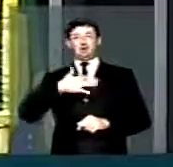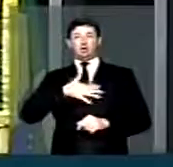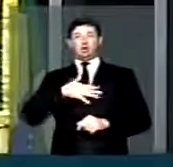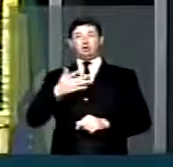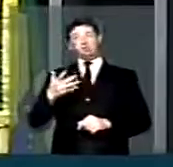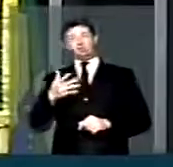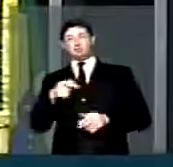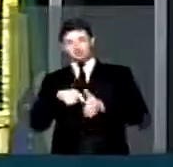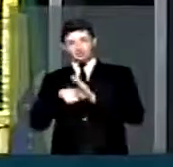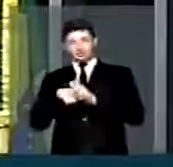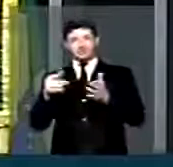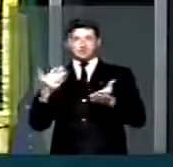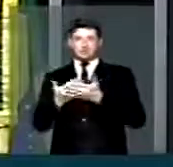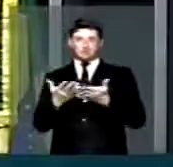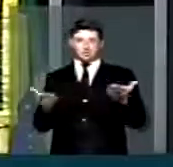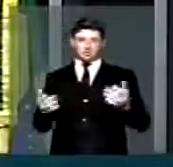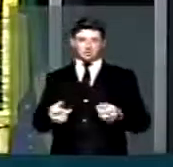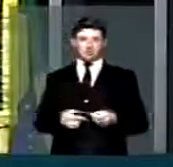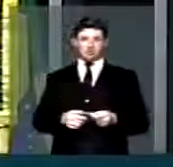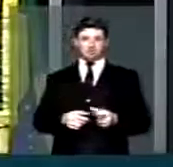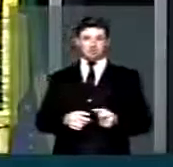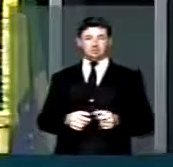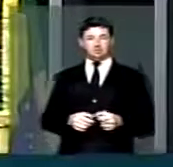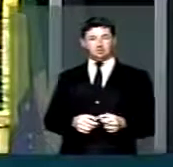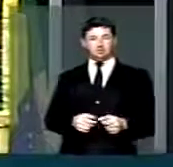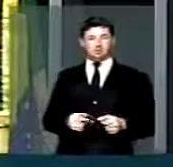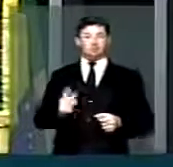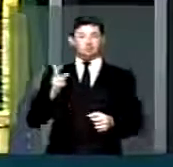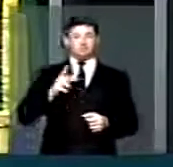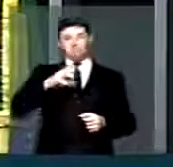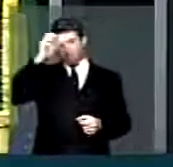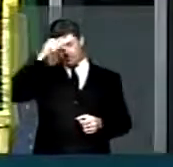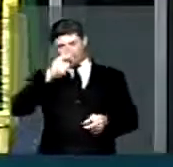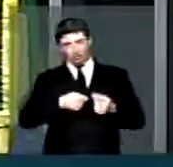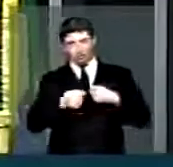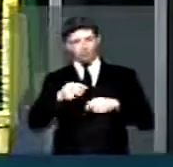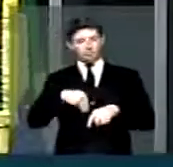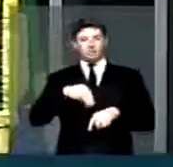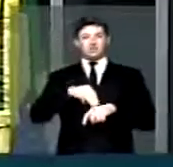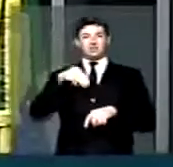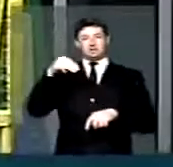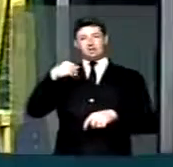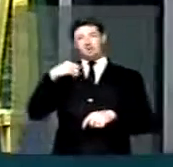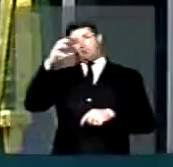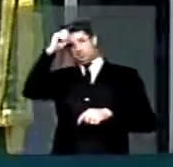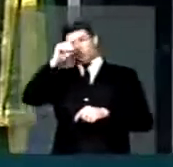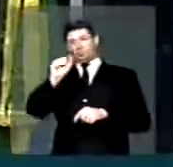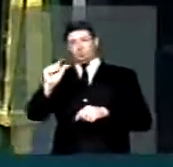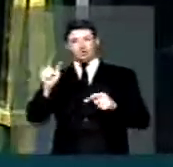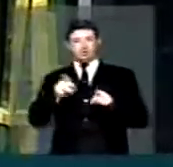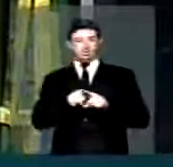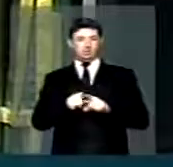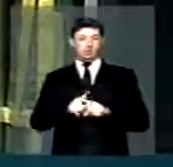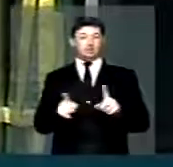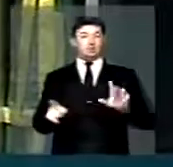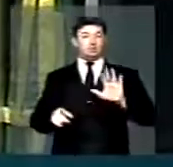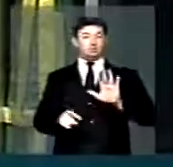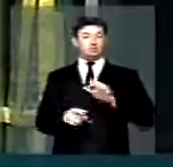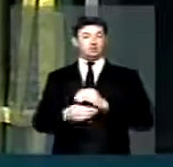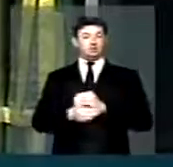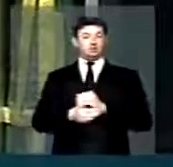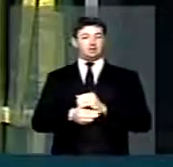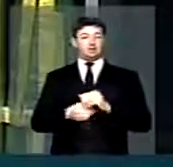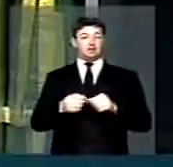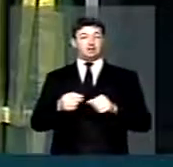assunto, gosta de estudar e, portanto, eu sou um aprendiz de economia. Depois do meu mestrado, eu acabei aprendendo um pouco. Mas é muito mais